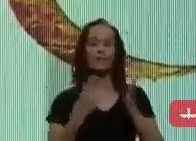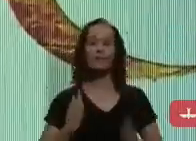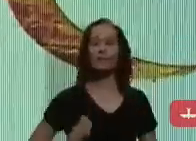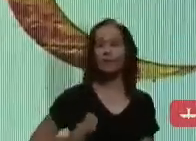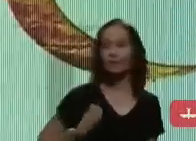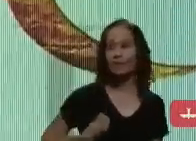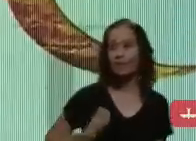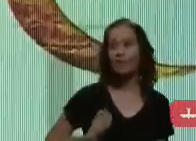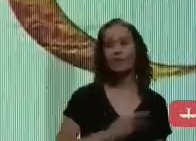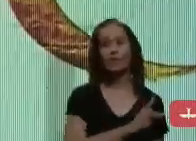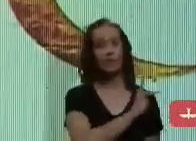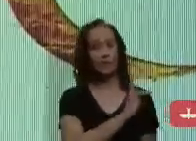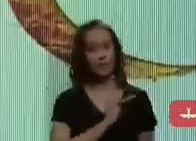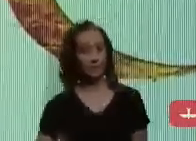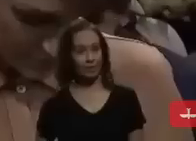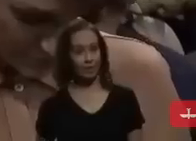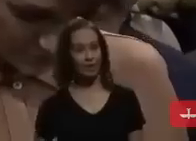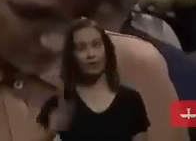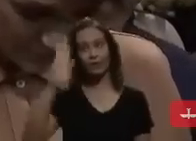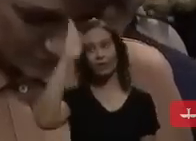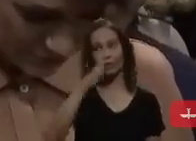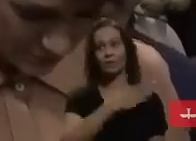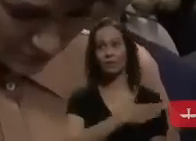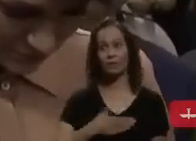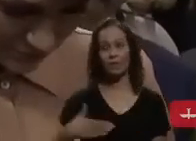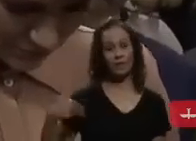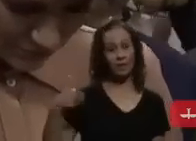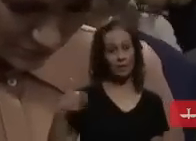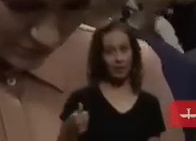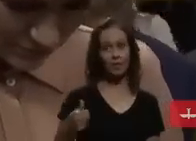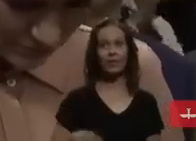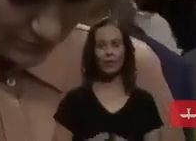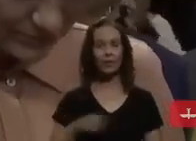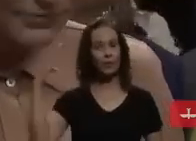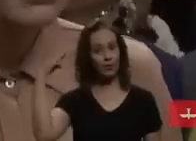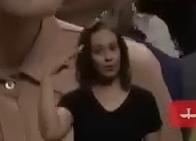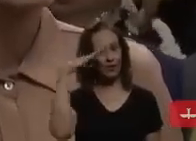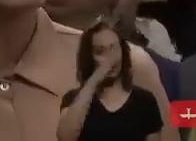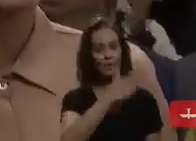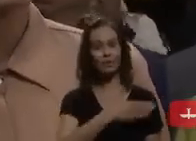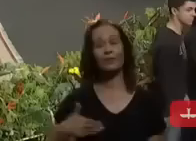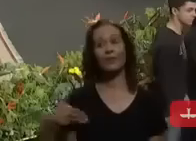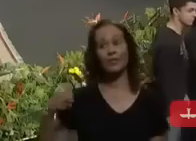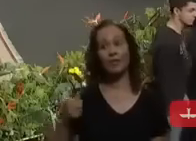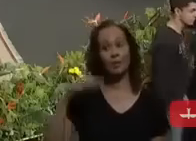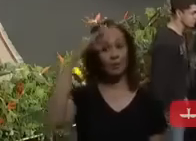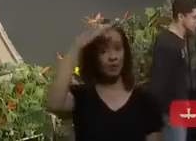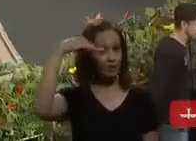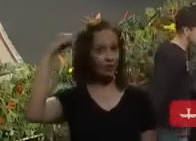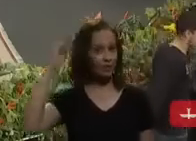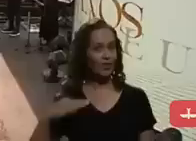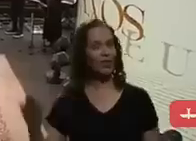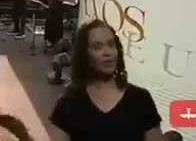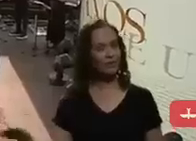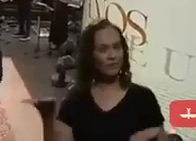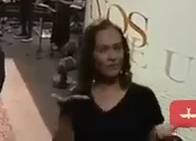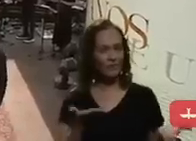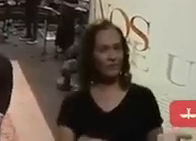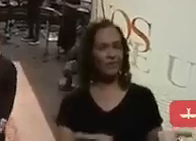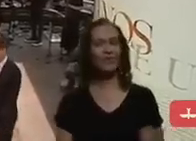do nosso excelentíssimo presidente, a primeira-dama, Jair Messias Bolsonaro. Vem aqui, Michele, por favor, uma honra recebê-los